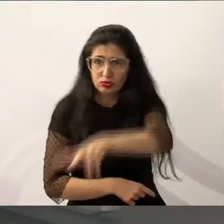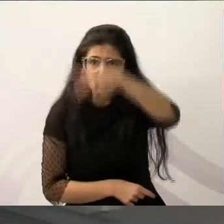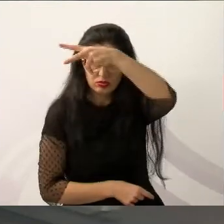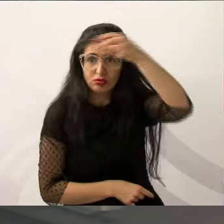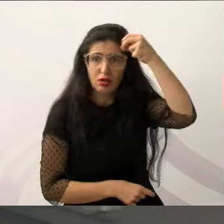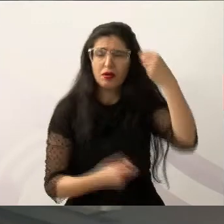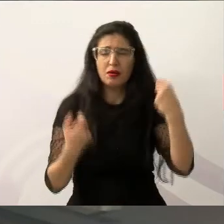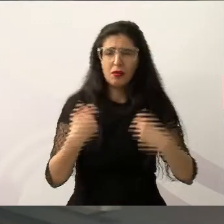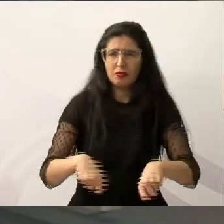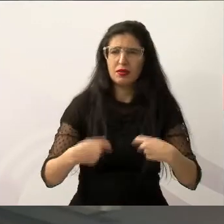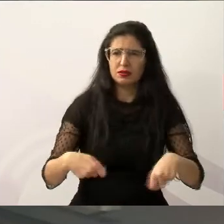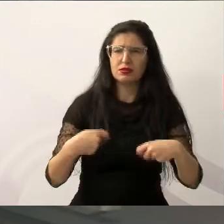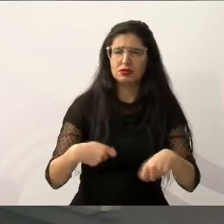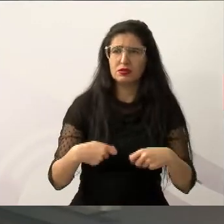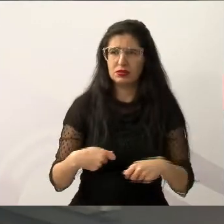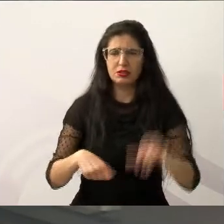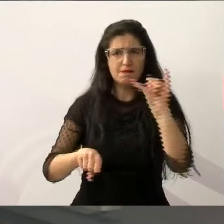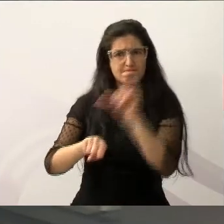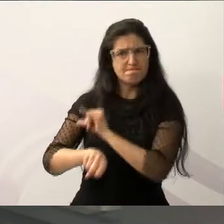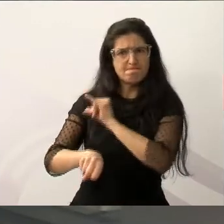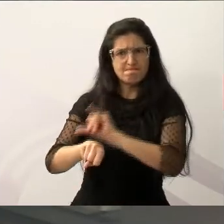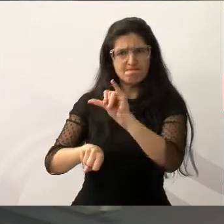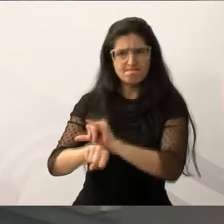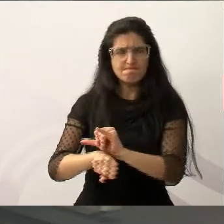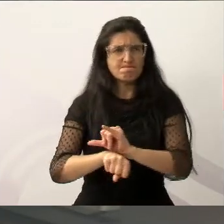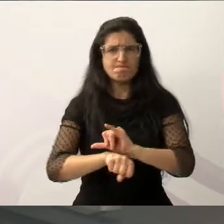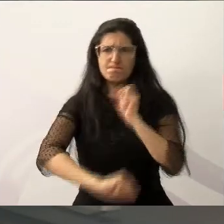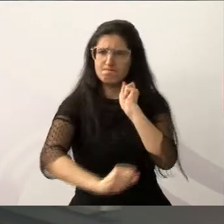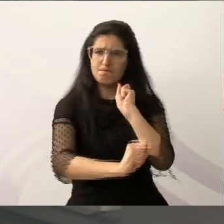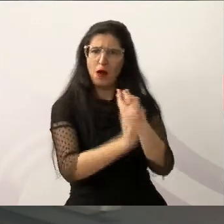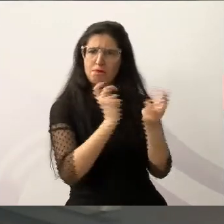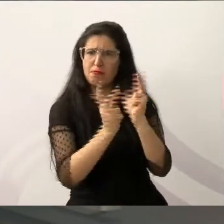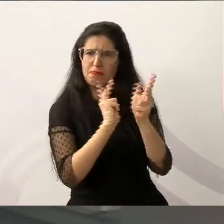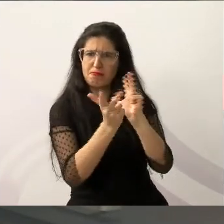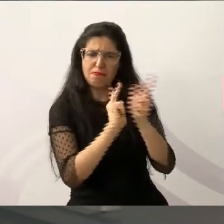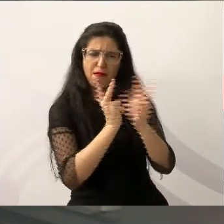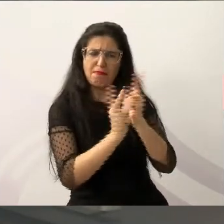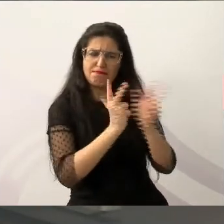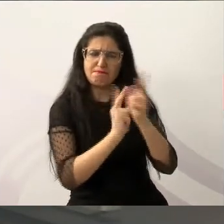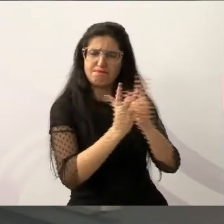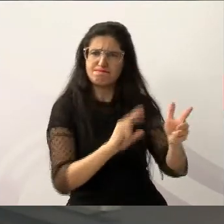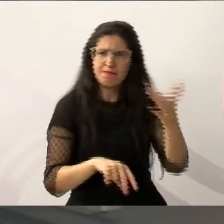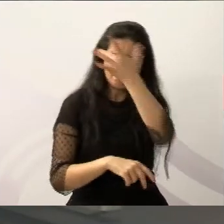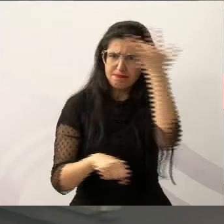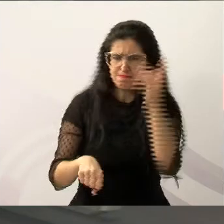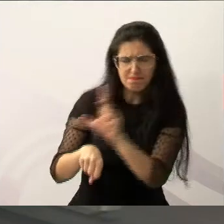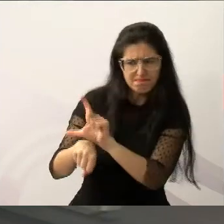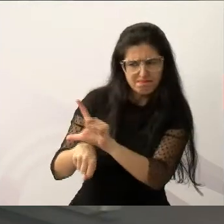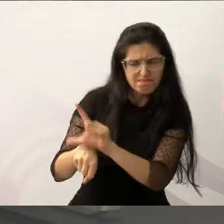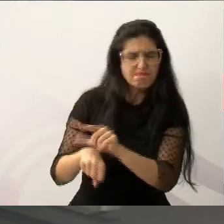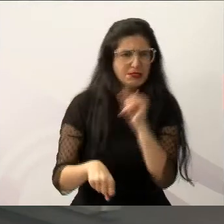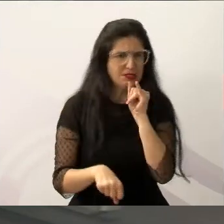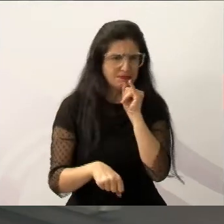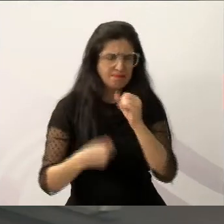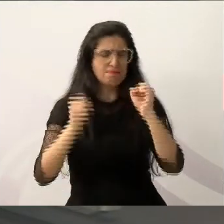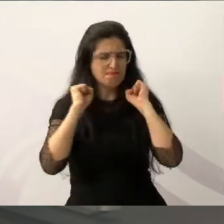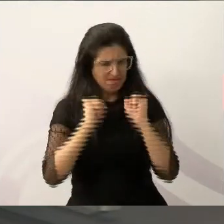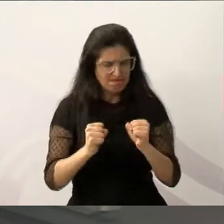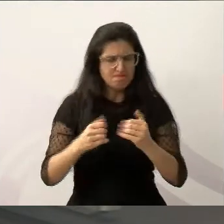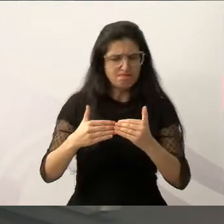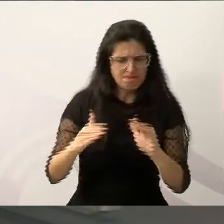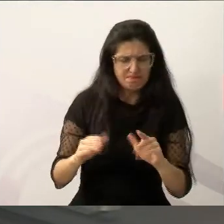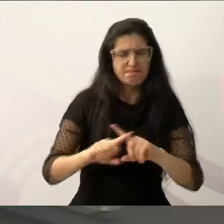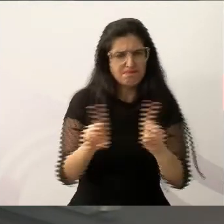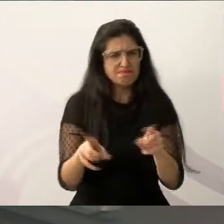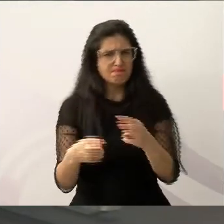pulso. Precisa, sim, conversar com os comerciantes e falar, gente, nós vamos abrir com